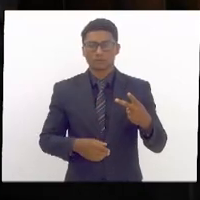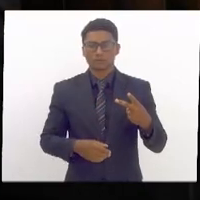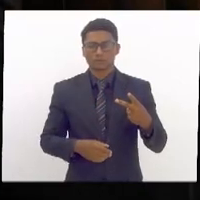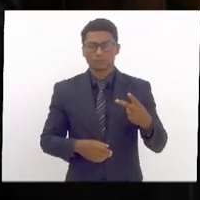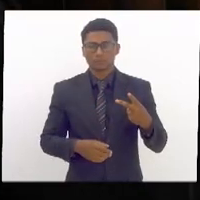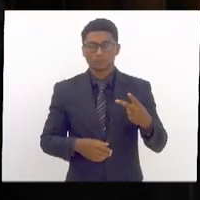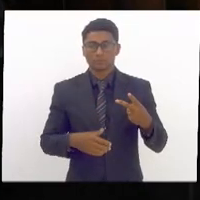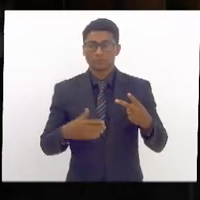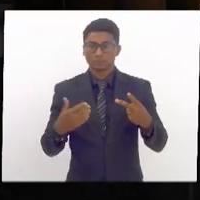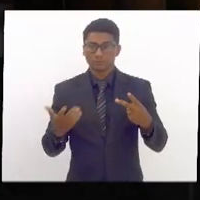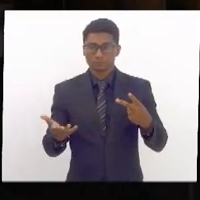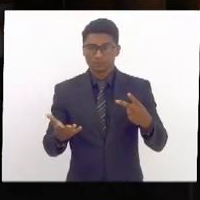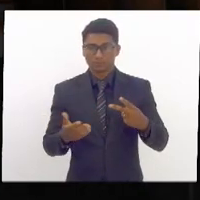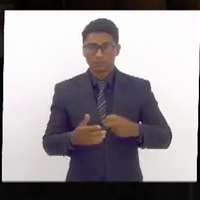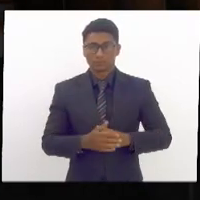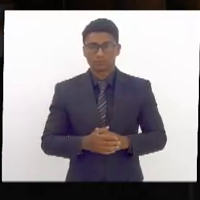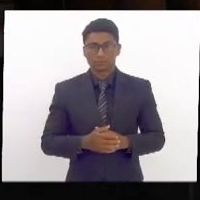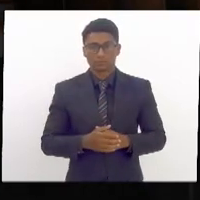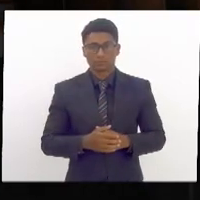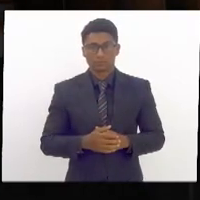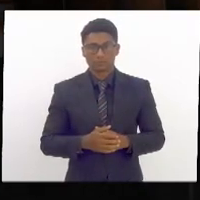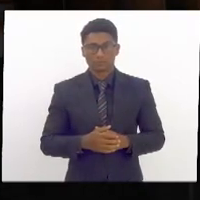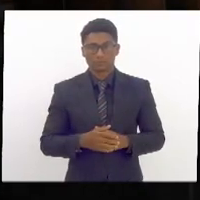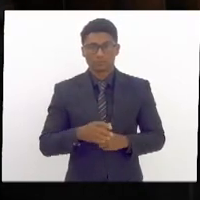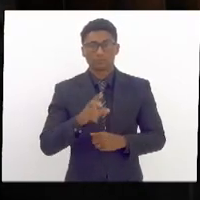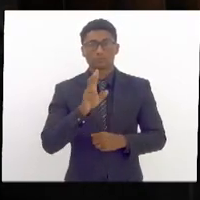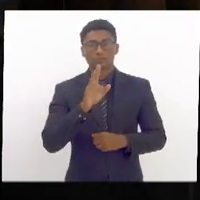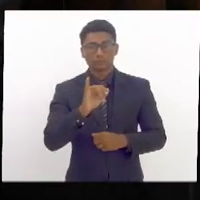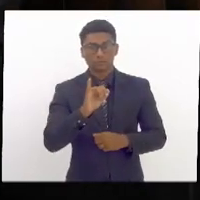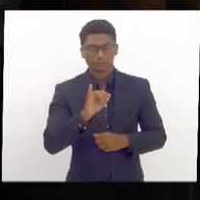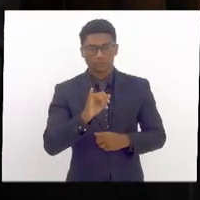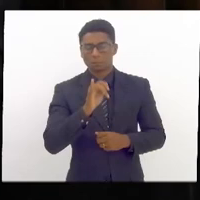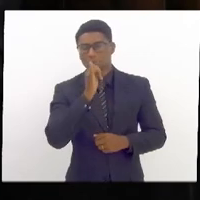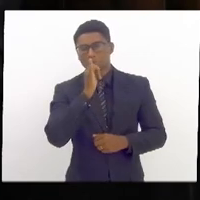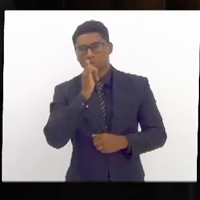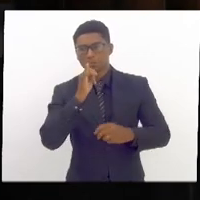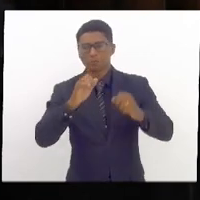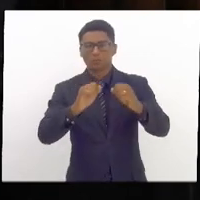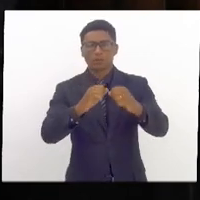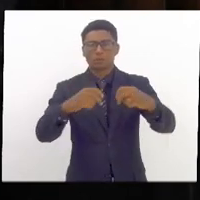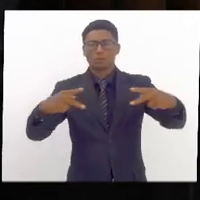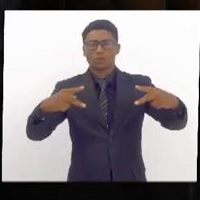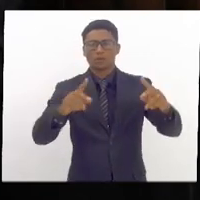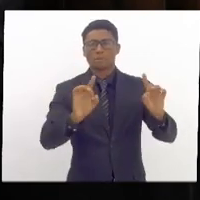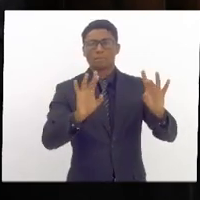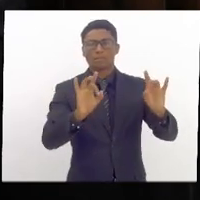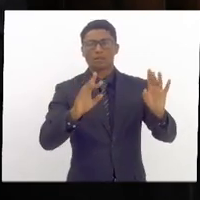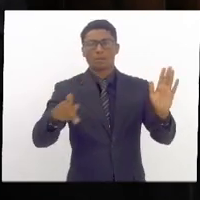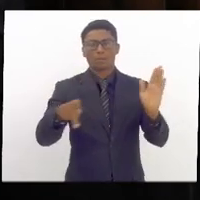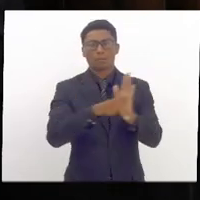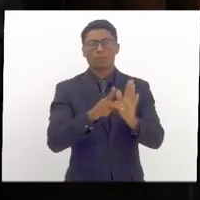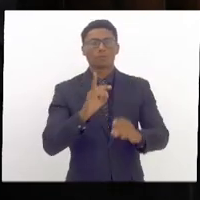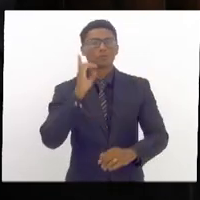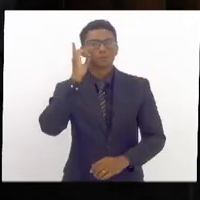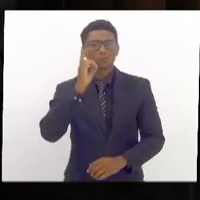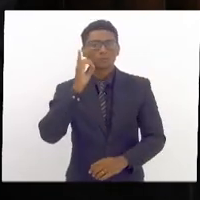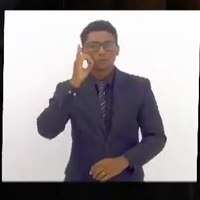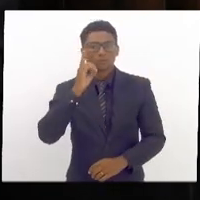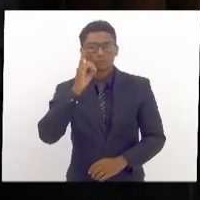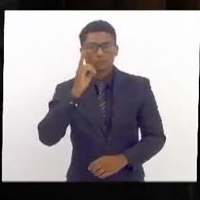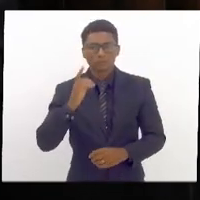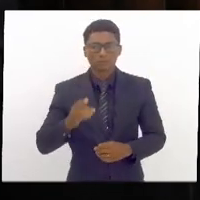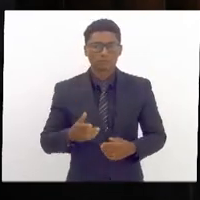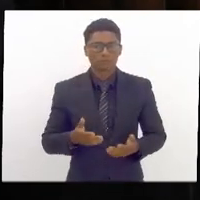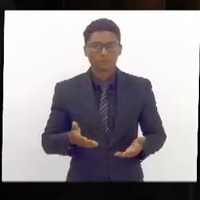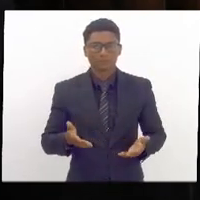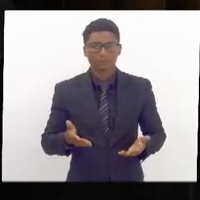a se fixar um regime especial de aposentadoria para deputados, os próprios